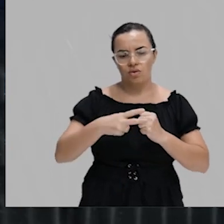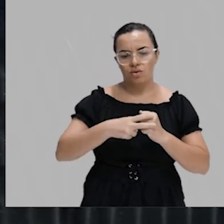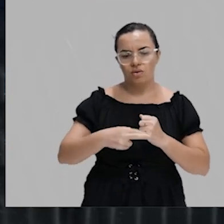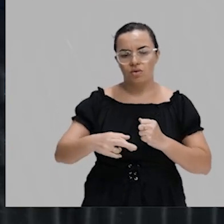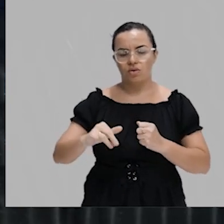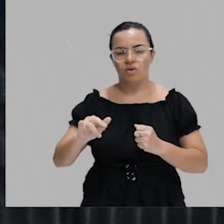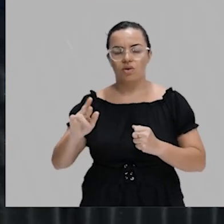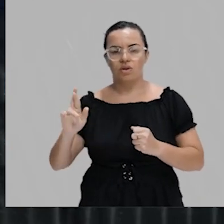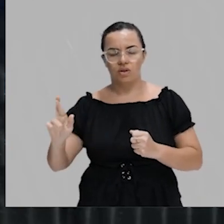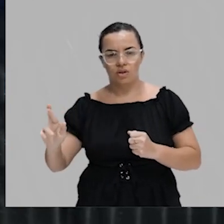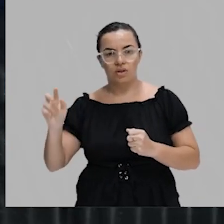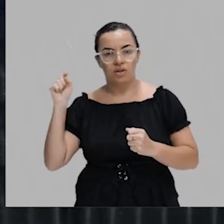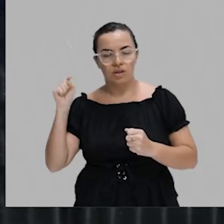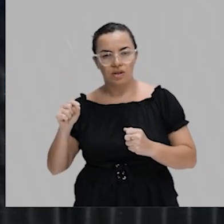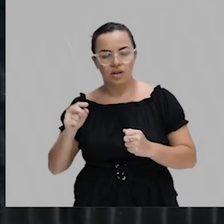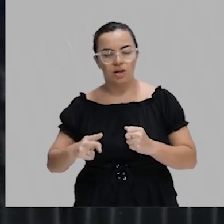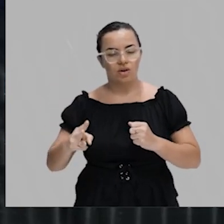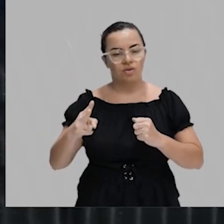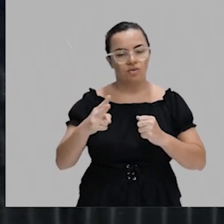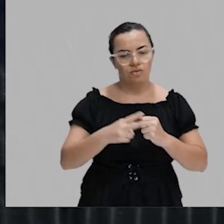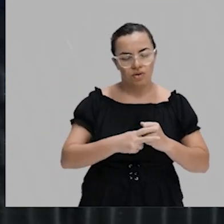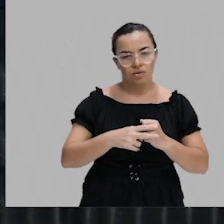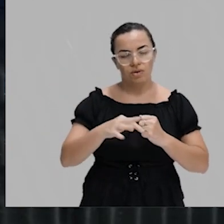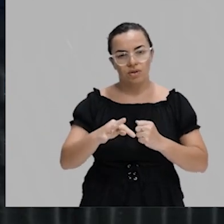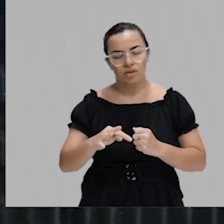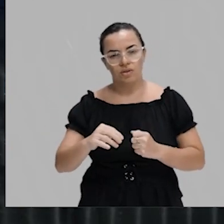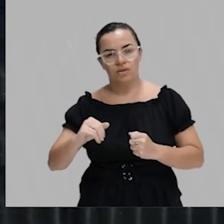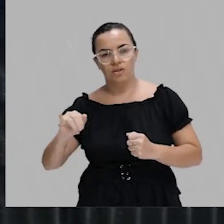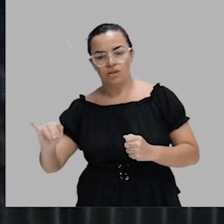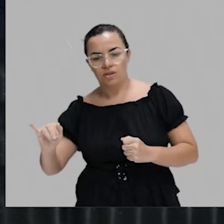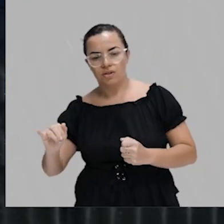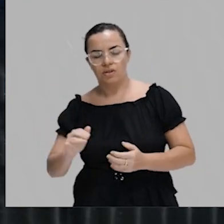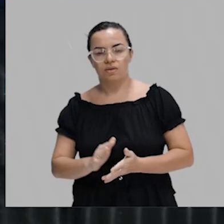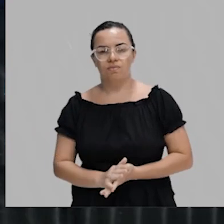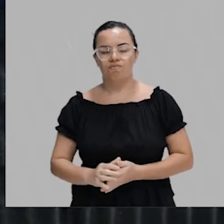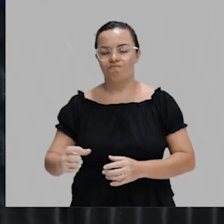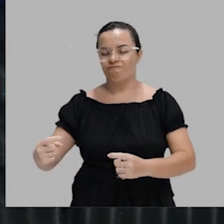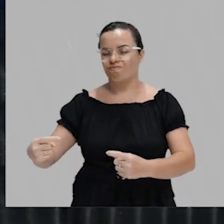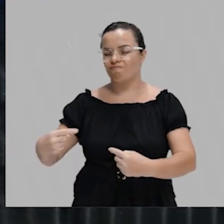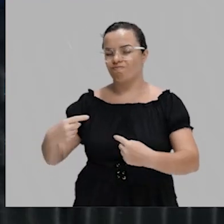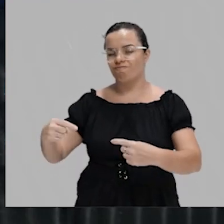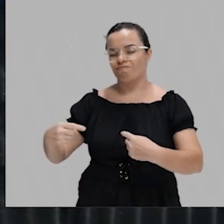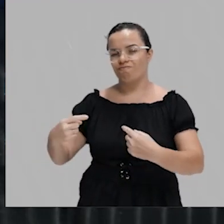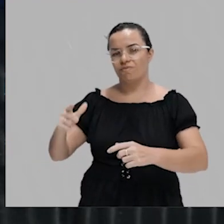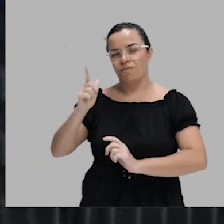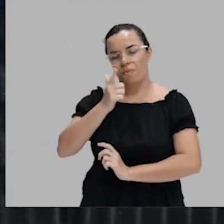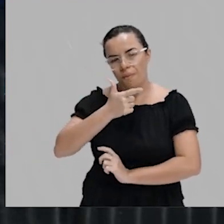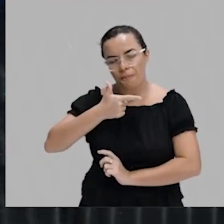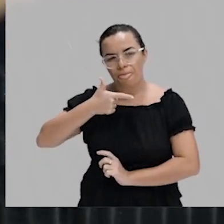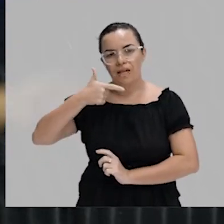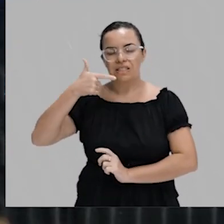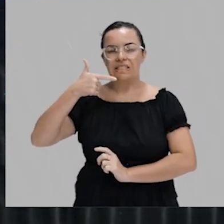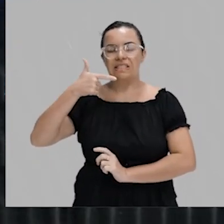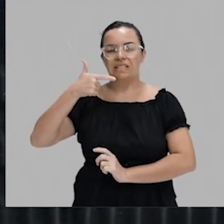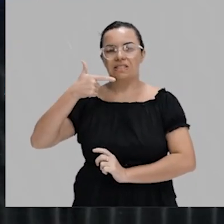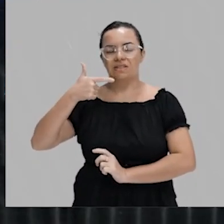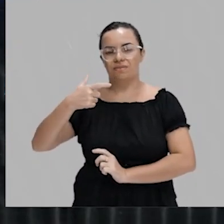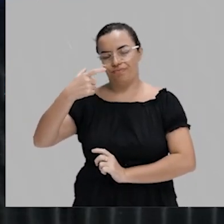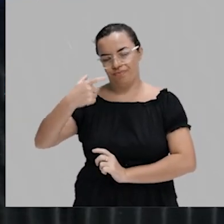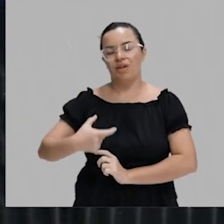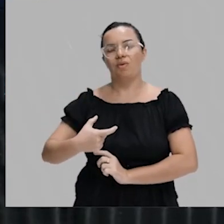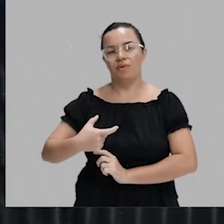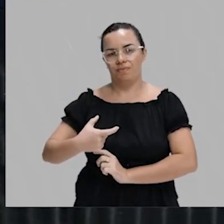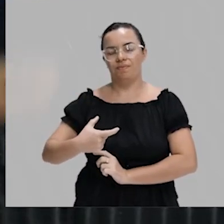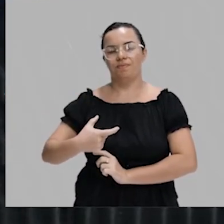transitivo indireto. Porque no sentido de zombar, você vai rir de. E